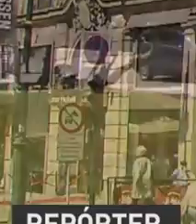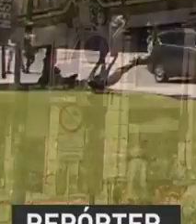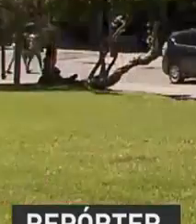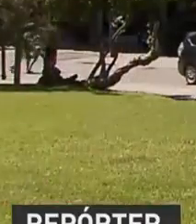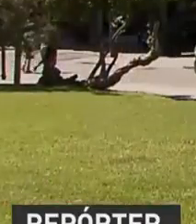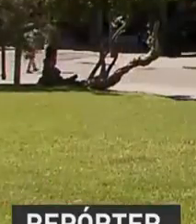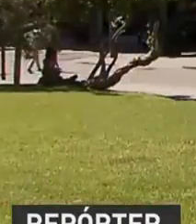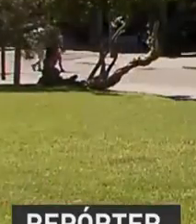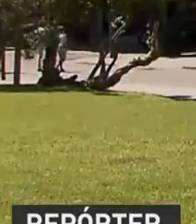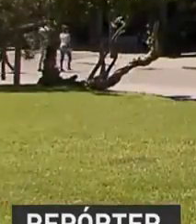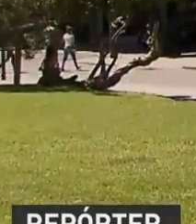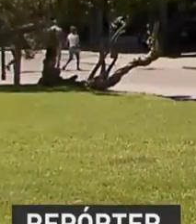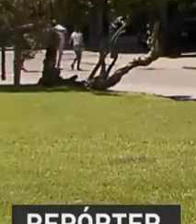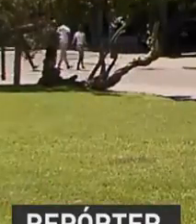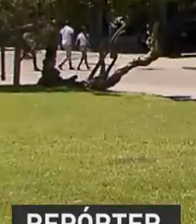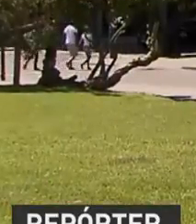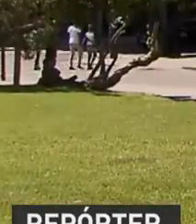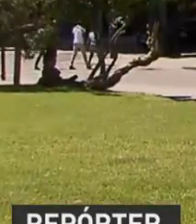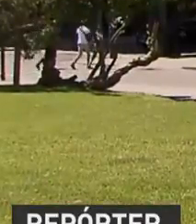nós